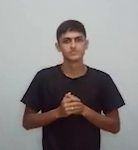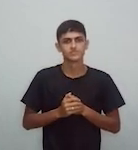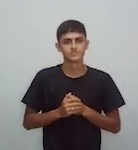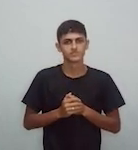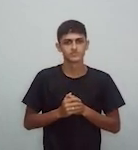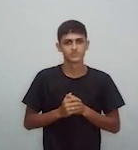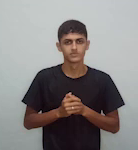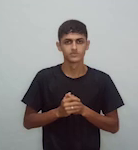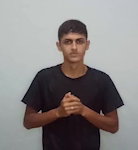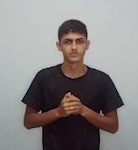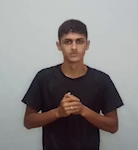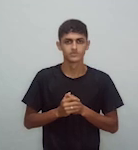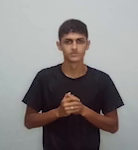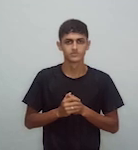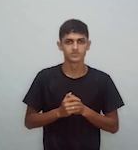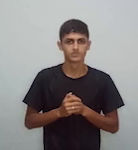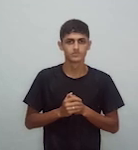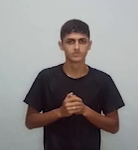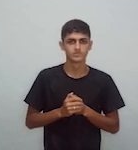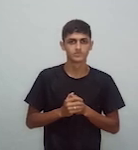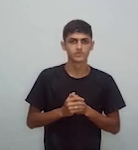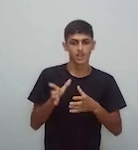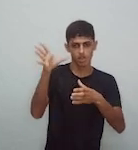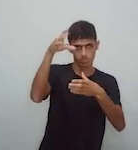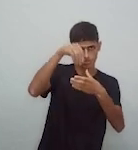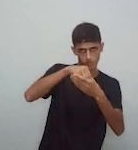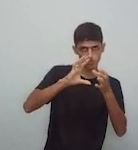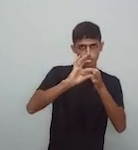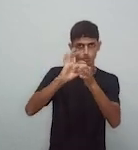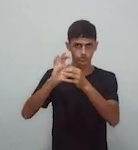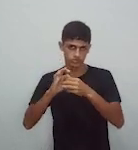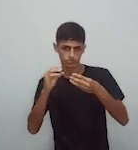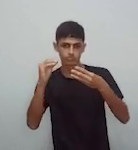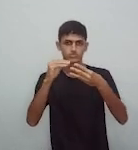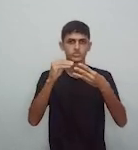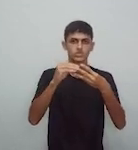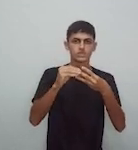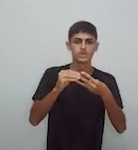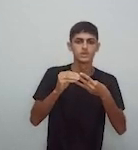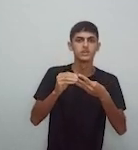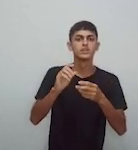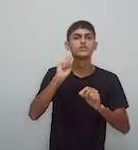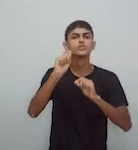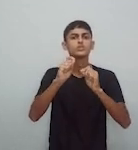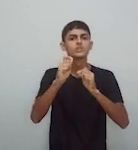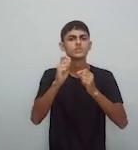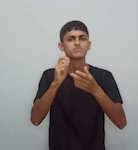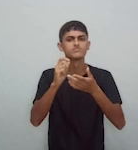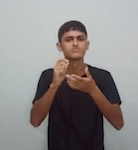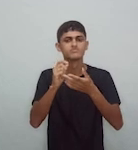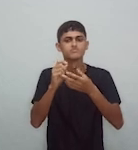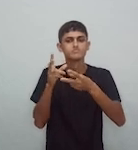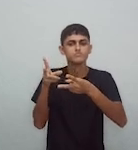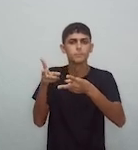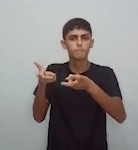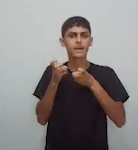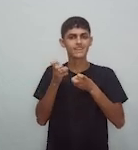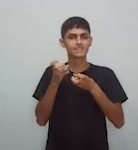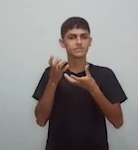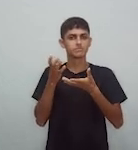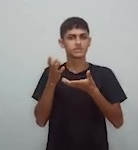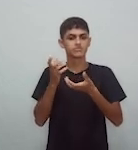para vocês. E eles são ramificações desse corpo celular e a sua função é de captar estímulos. Depois você vai entender o que é esse captar